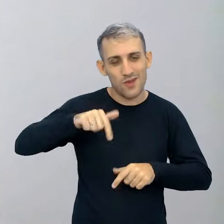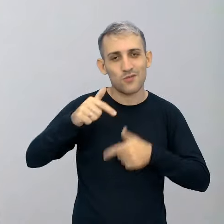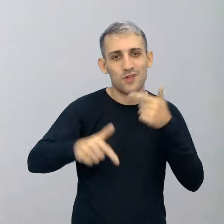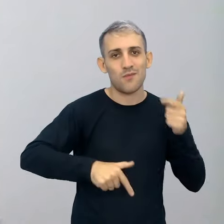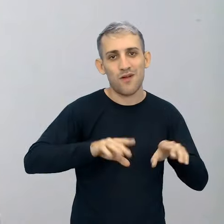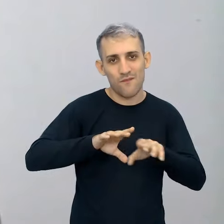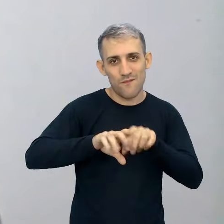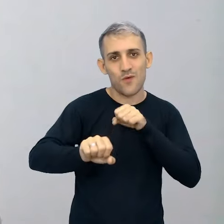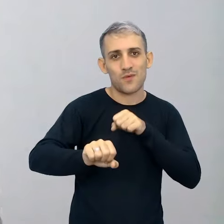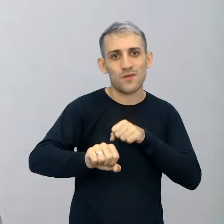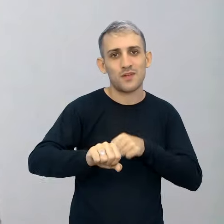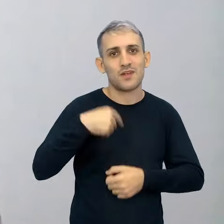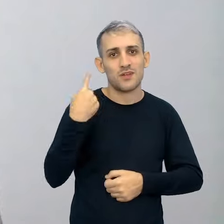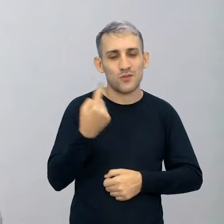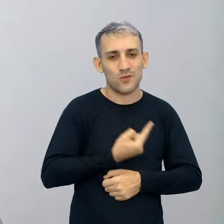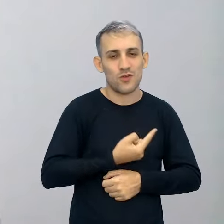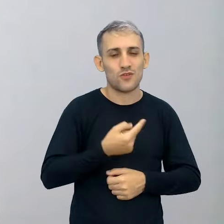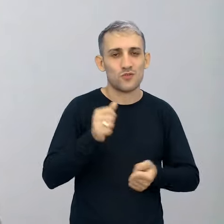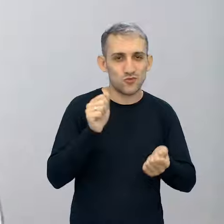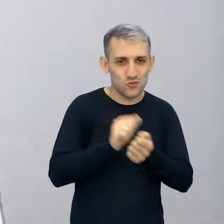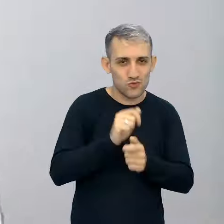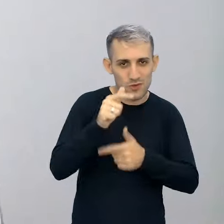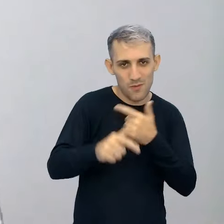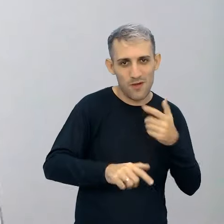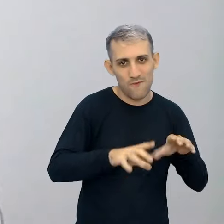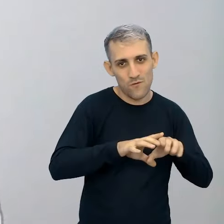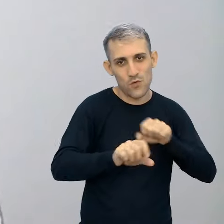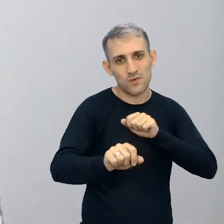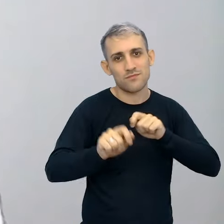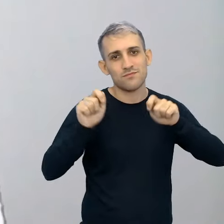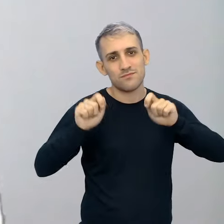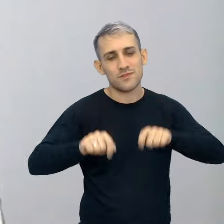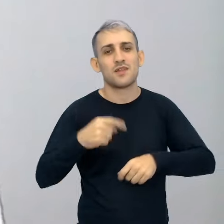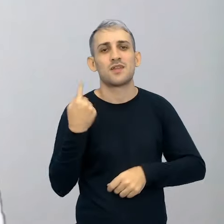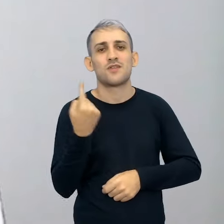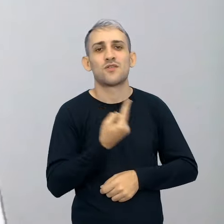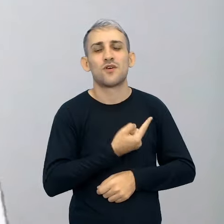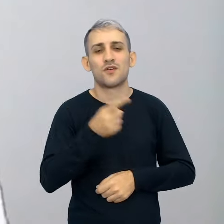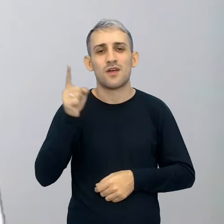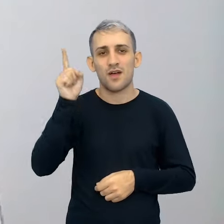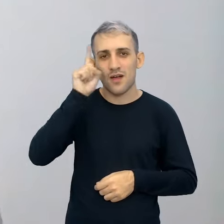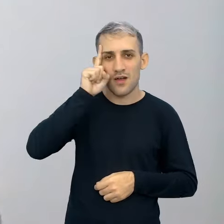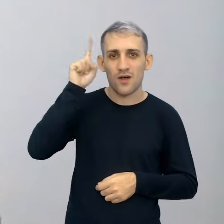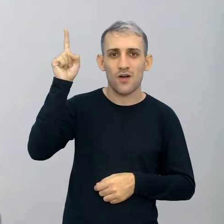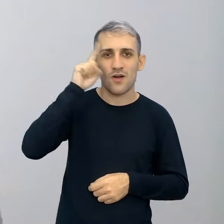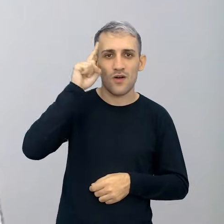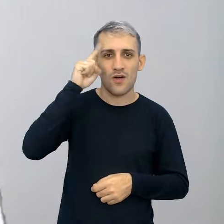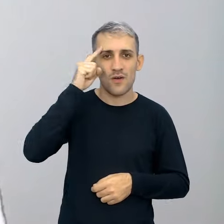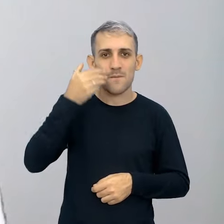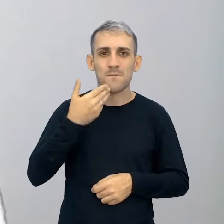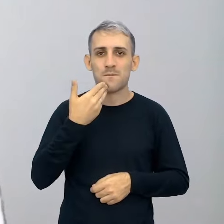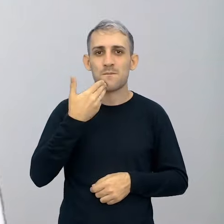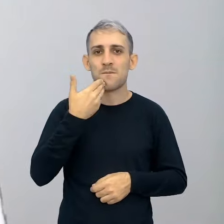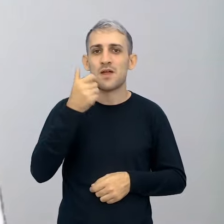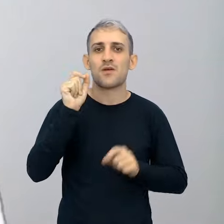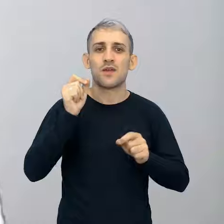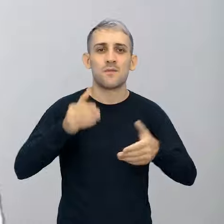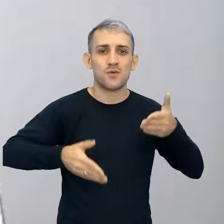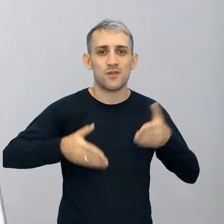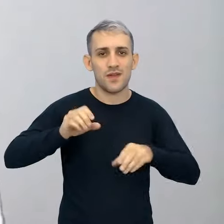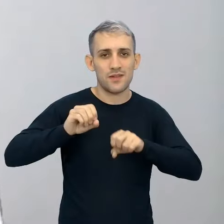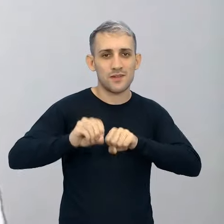e que para com esse trabalho formativo nós possamos aí a cada dia melhorar esse processo de ensino e